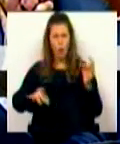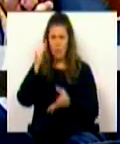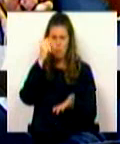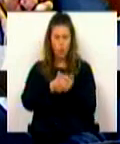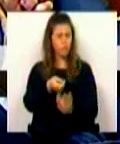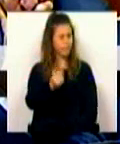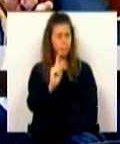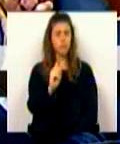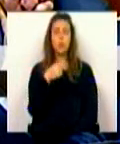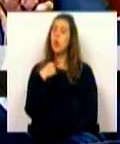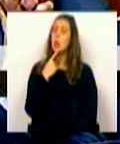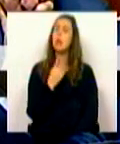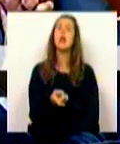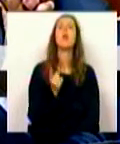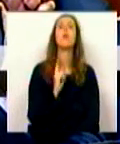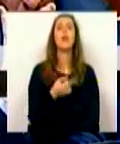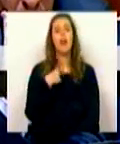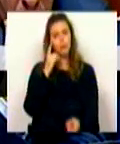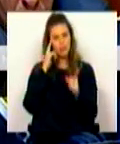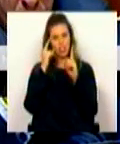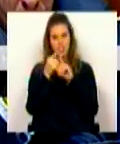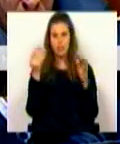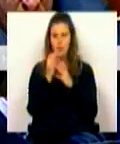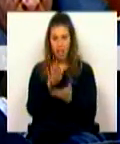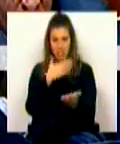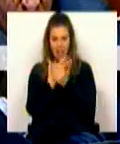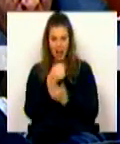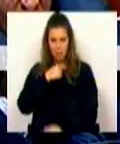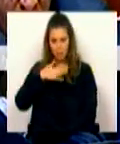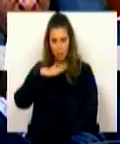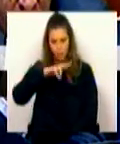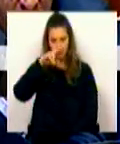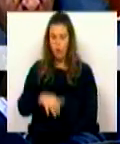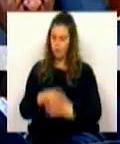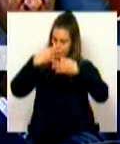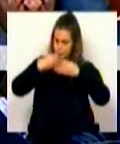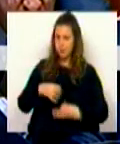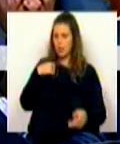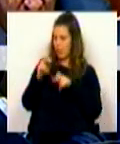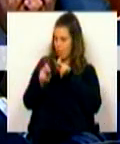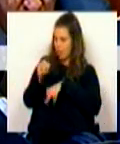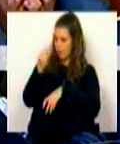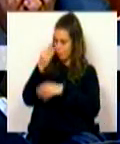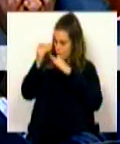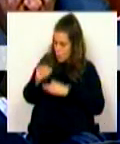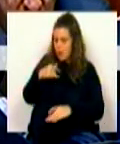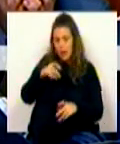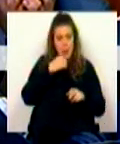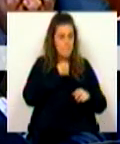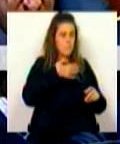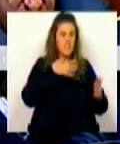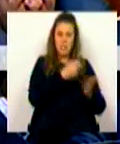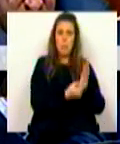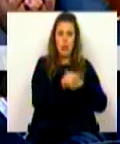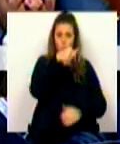Aquilo que eu digo é o seguinte, para assegurar às empresas portuguesas lealdade na concorrência das empresas que não pagam